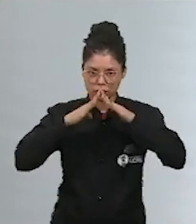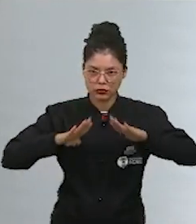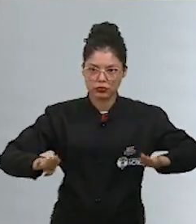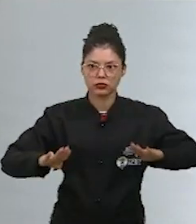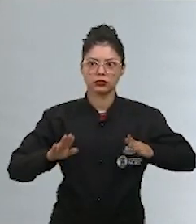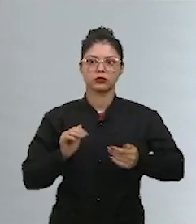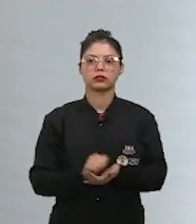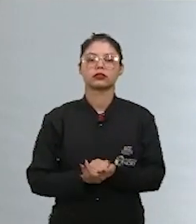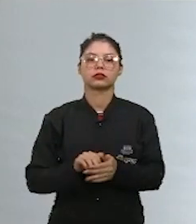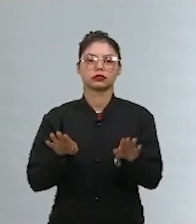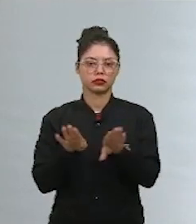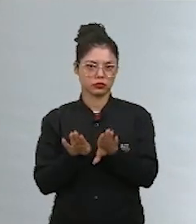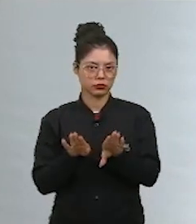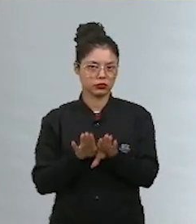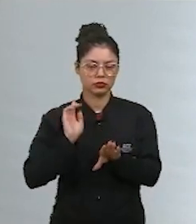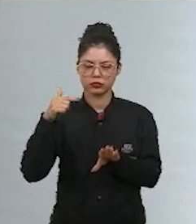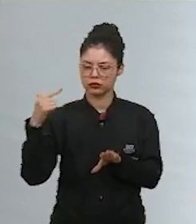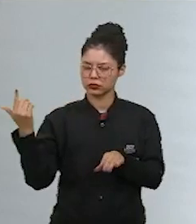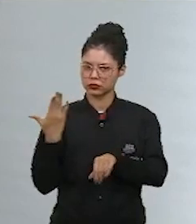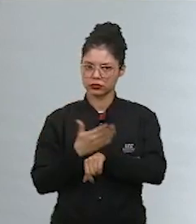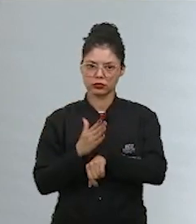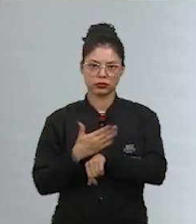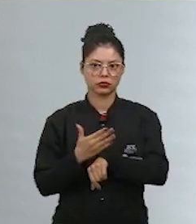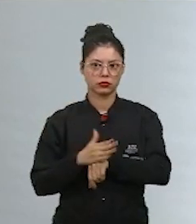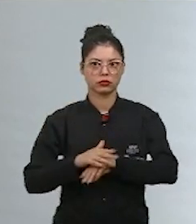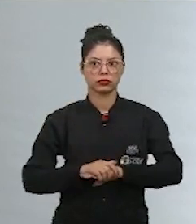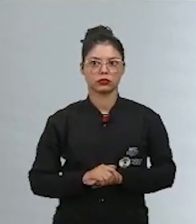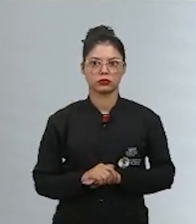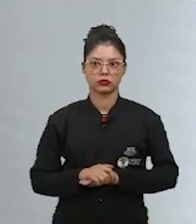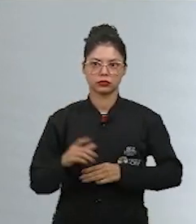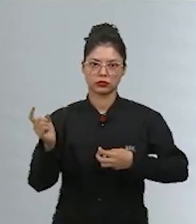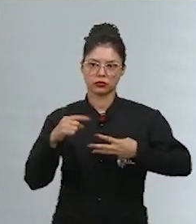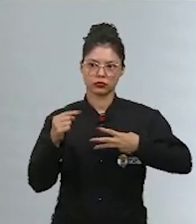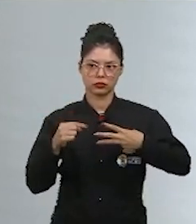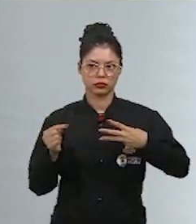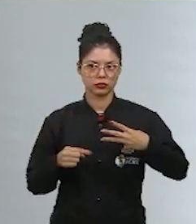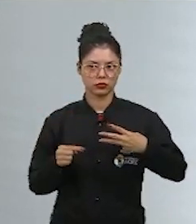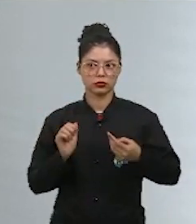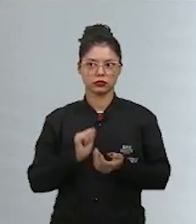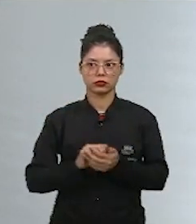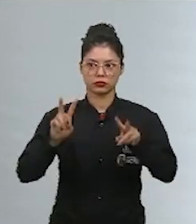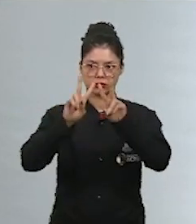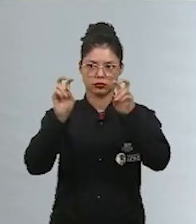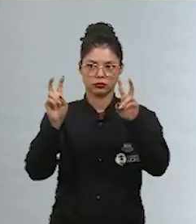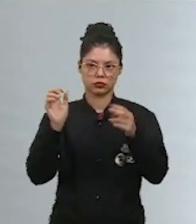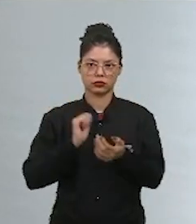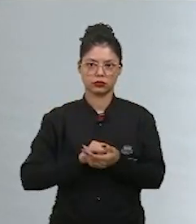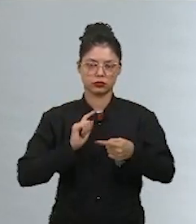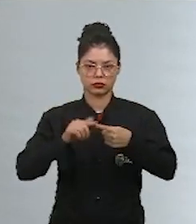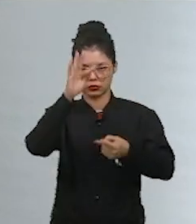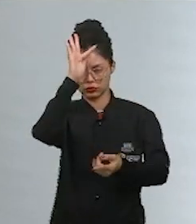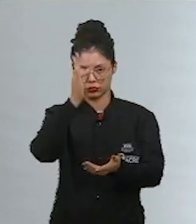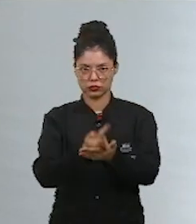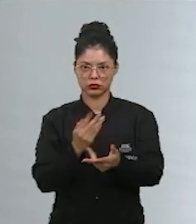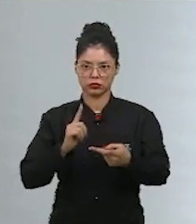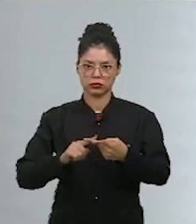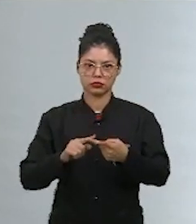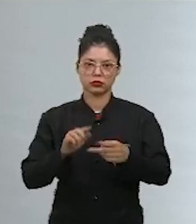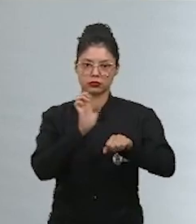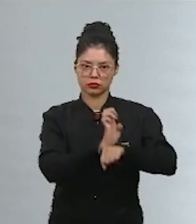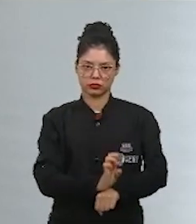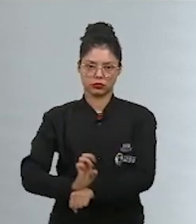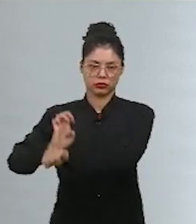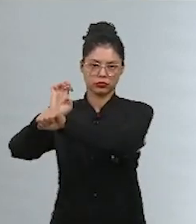humildade, diligência, e praticar principalmente as 3 virtudes teologais: a fé, a